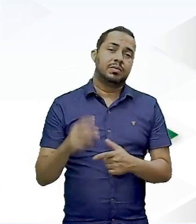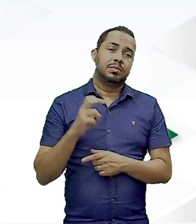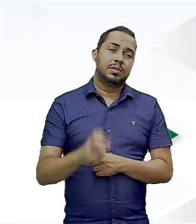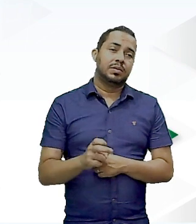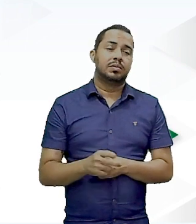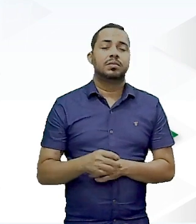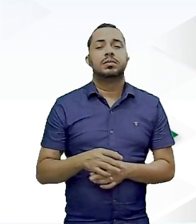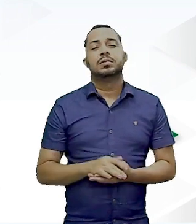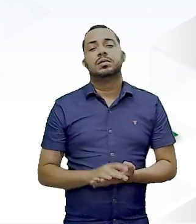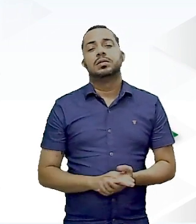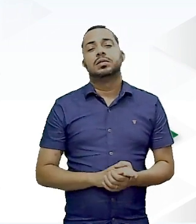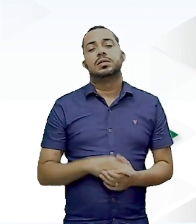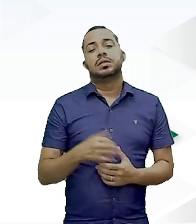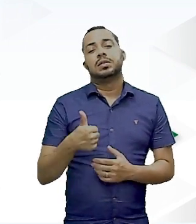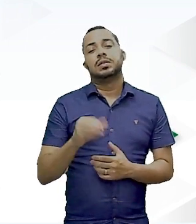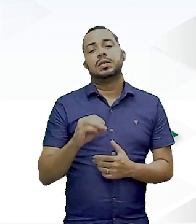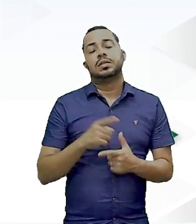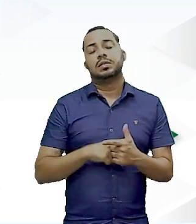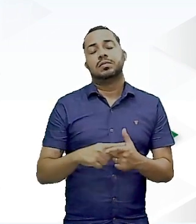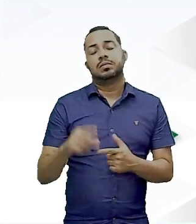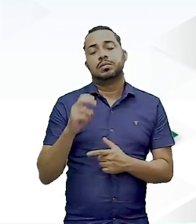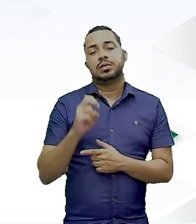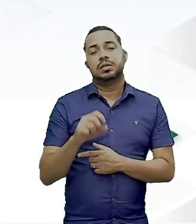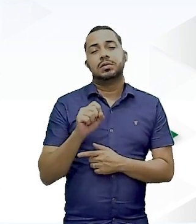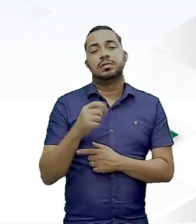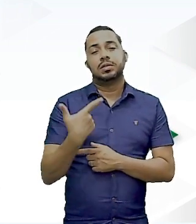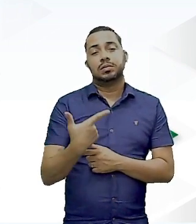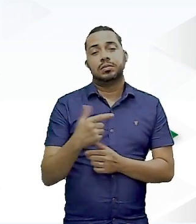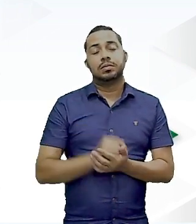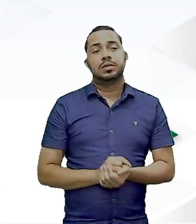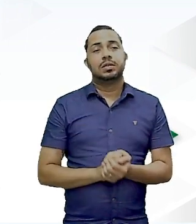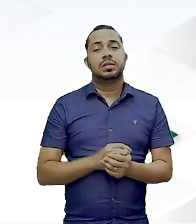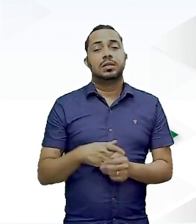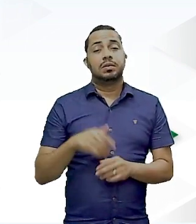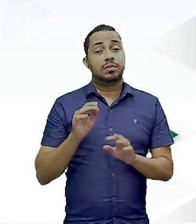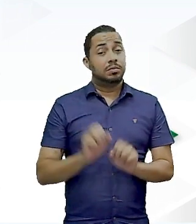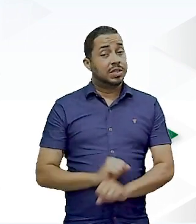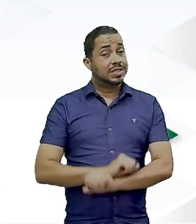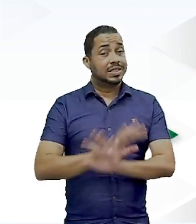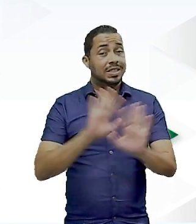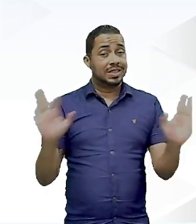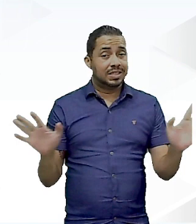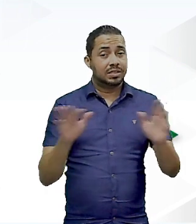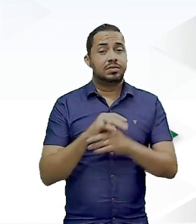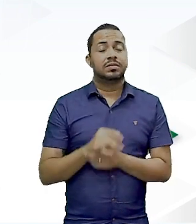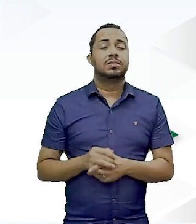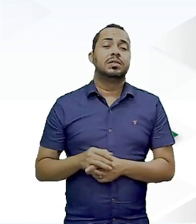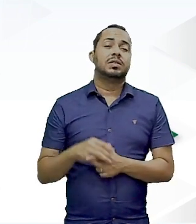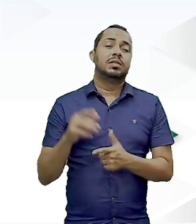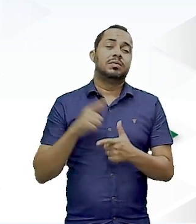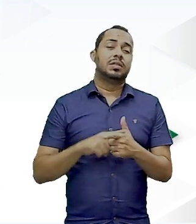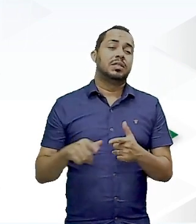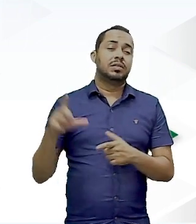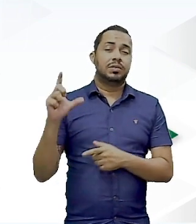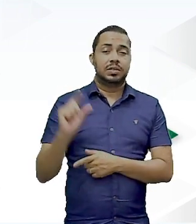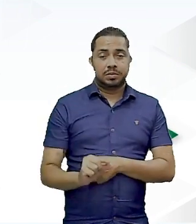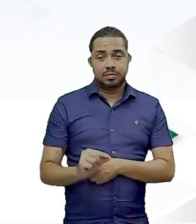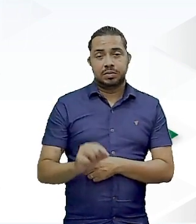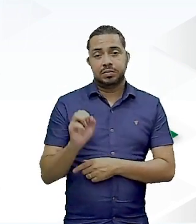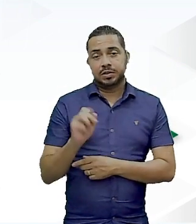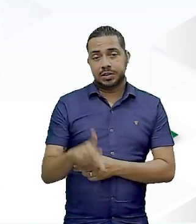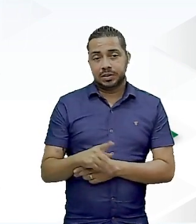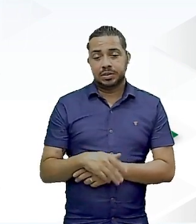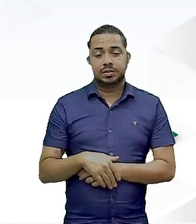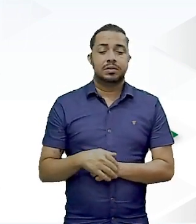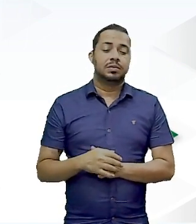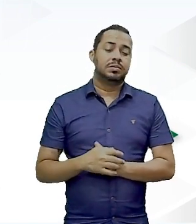dá 5, 10 dividido por 5 dá 2. Agora ficou mais claro e a fração ficou irredutível. Ok?